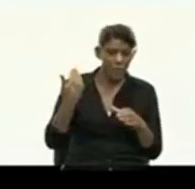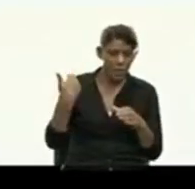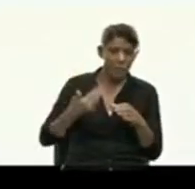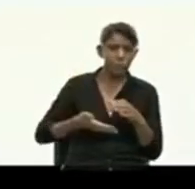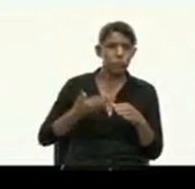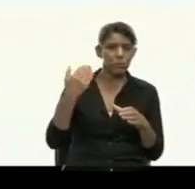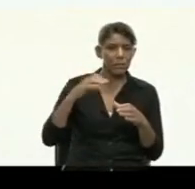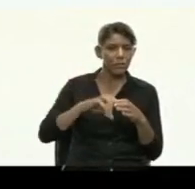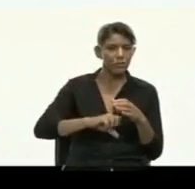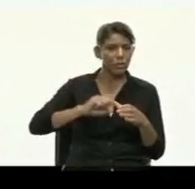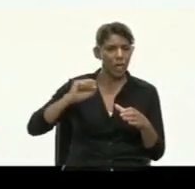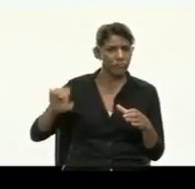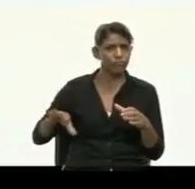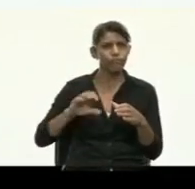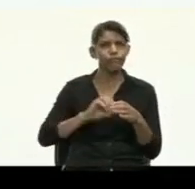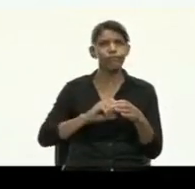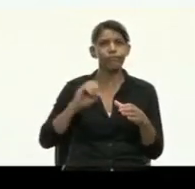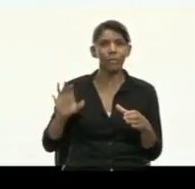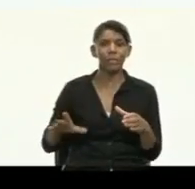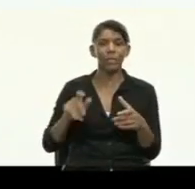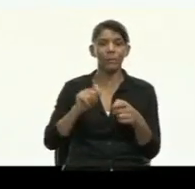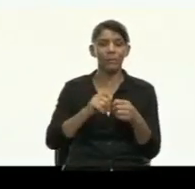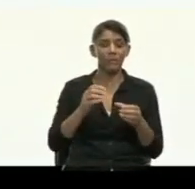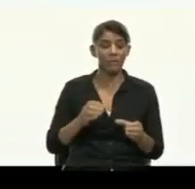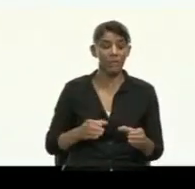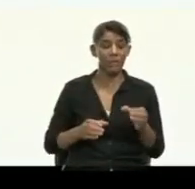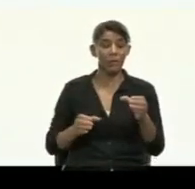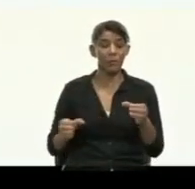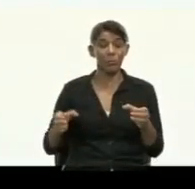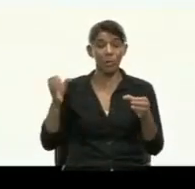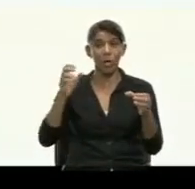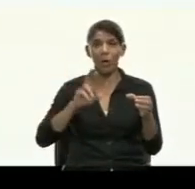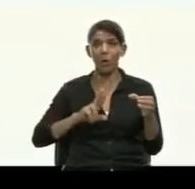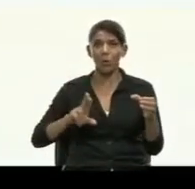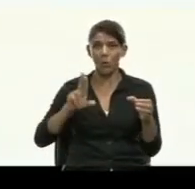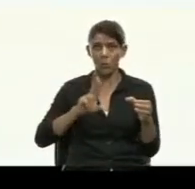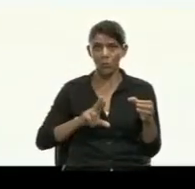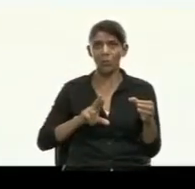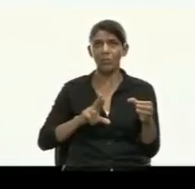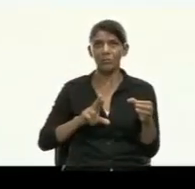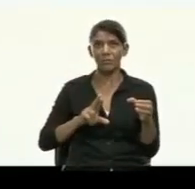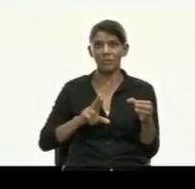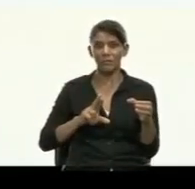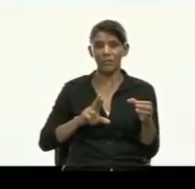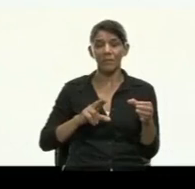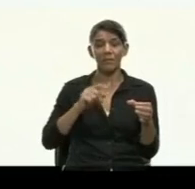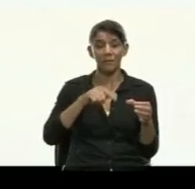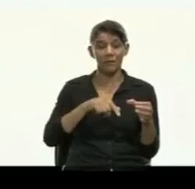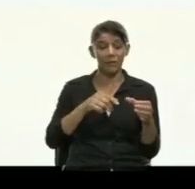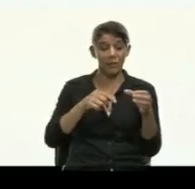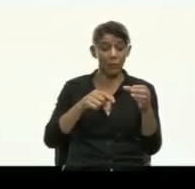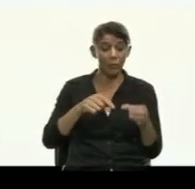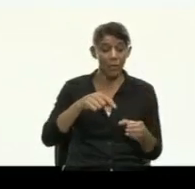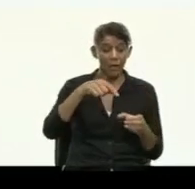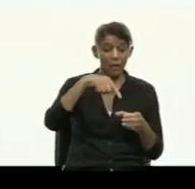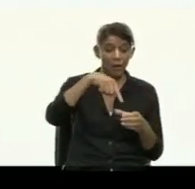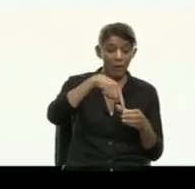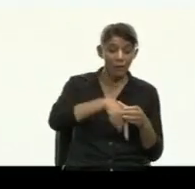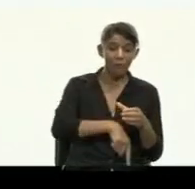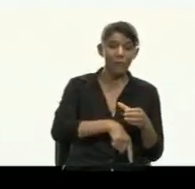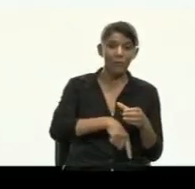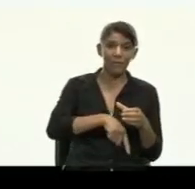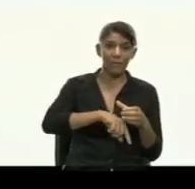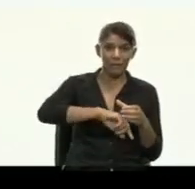fazer o pilar, né? Para poder utilizar a nossa cota de arrasamento, que é o tanto que o pilar vai para baixo do nível 0,